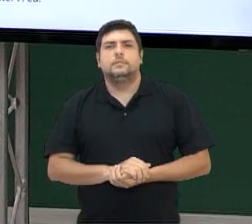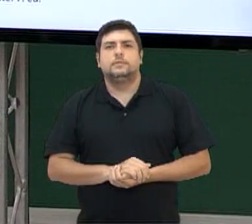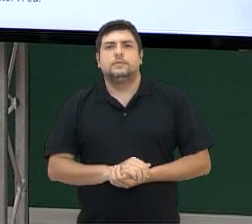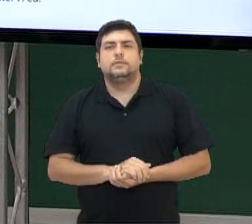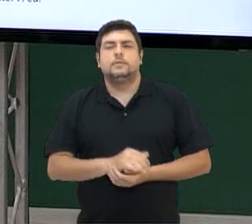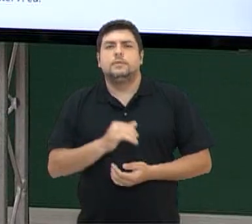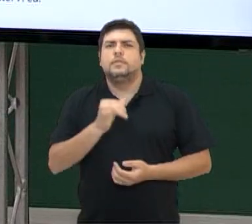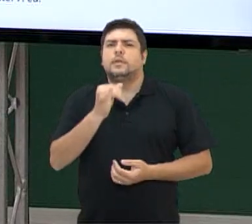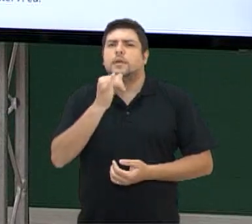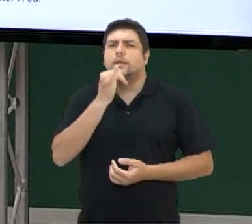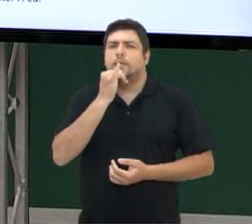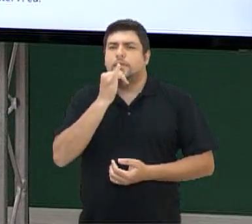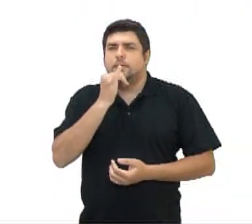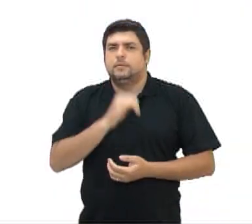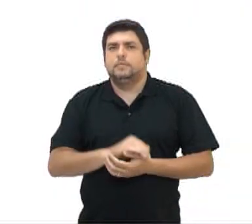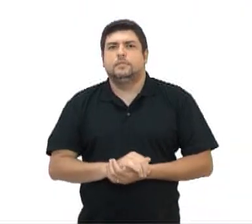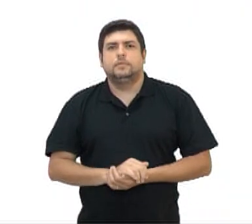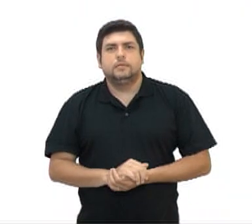Exemplos.